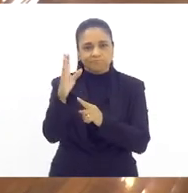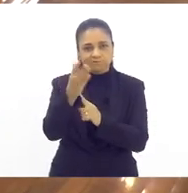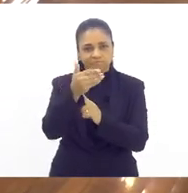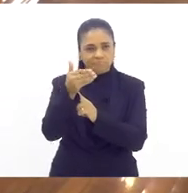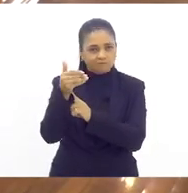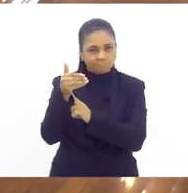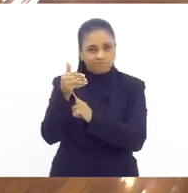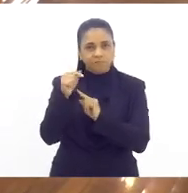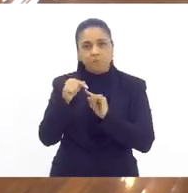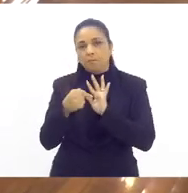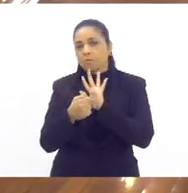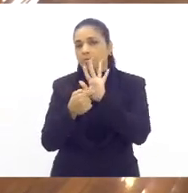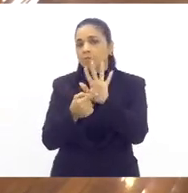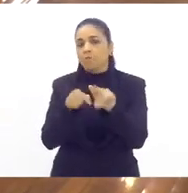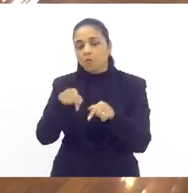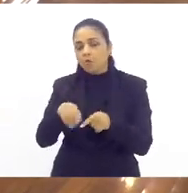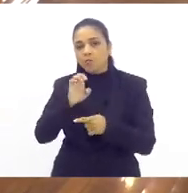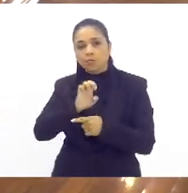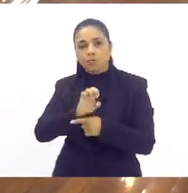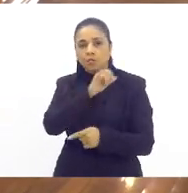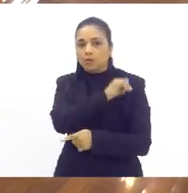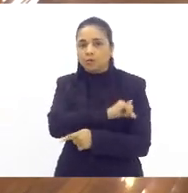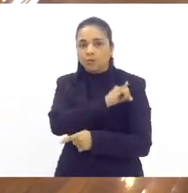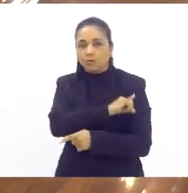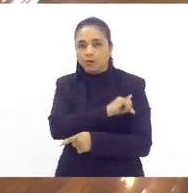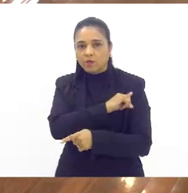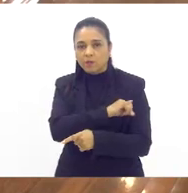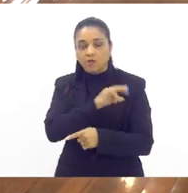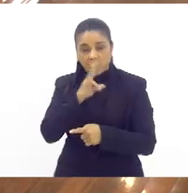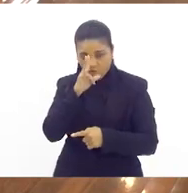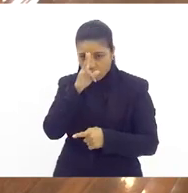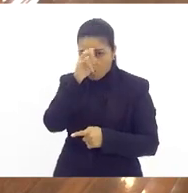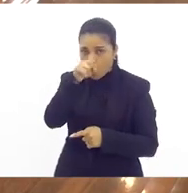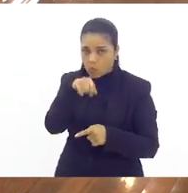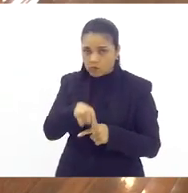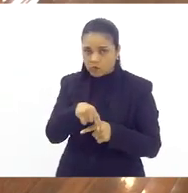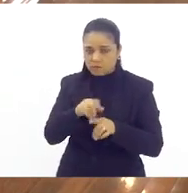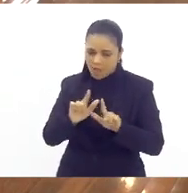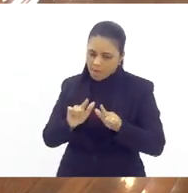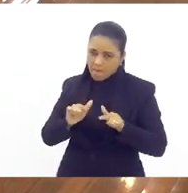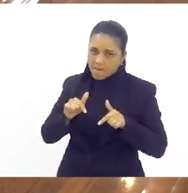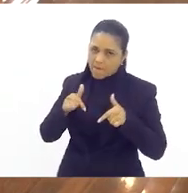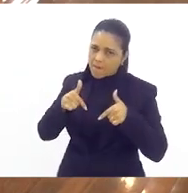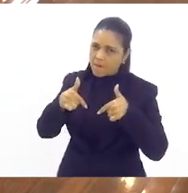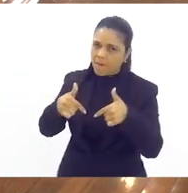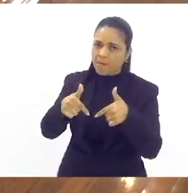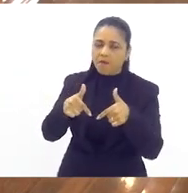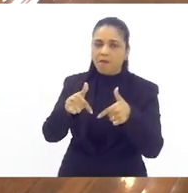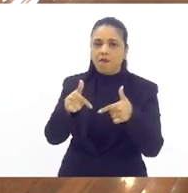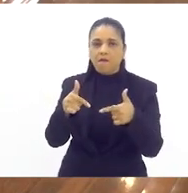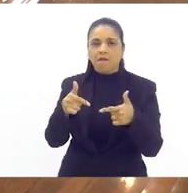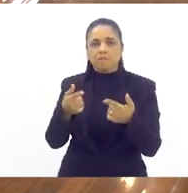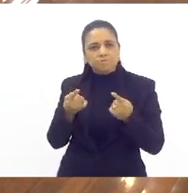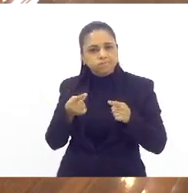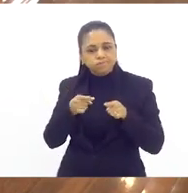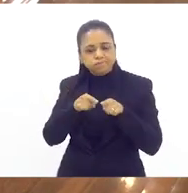estabelecido no estado do Rio de Janeiro para que a gente possa fortalecer a atuação integrada desse